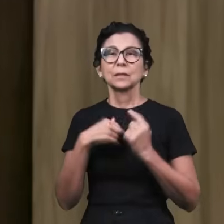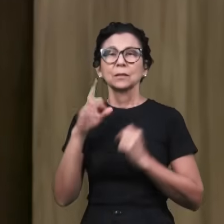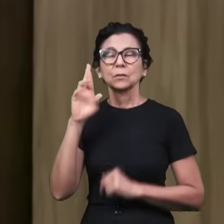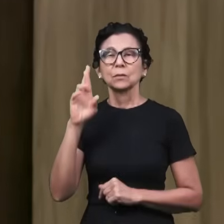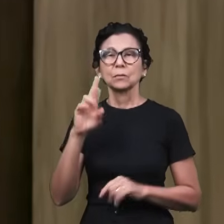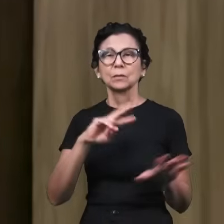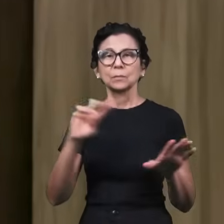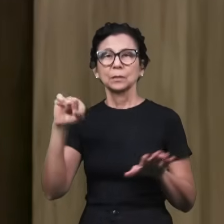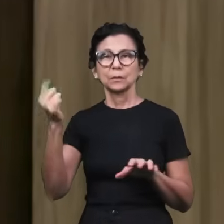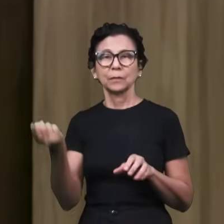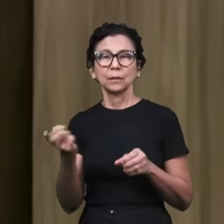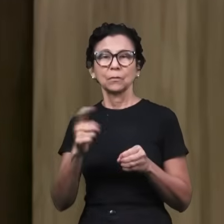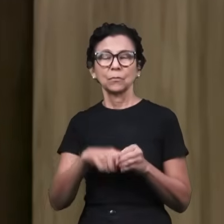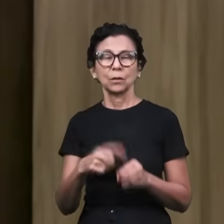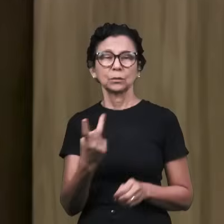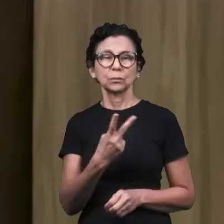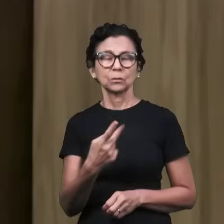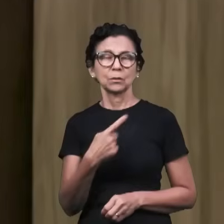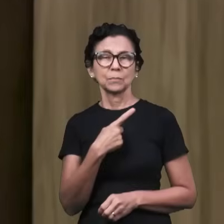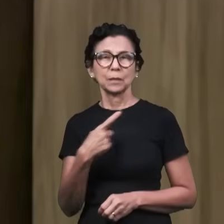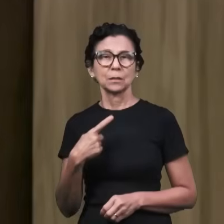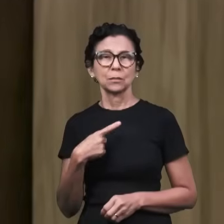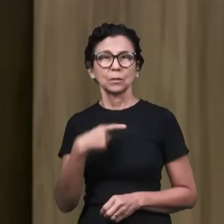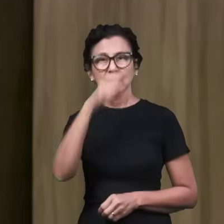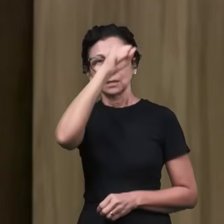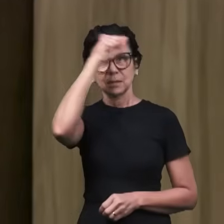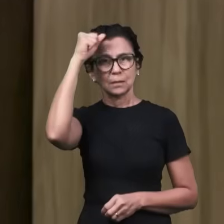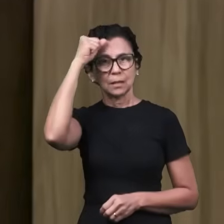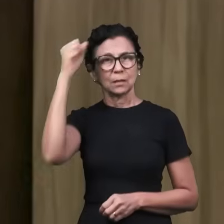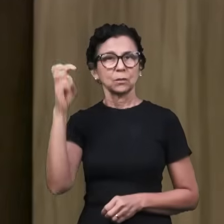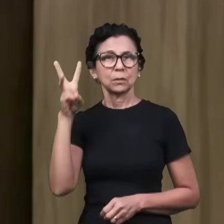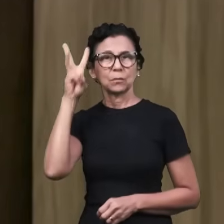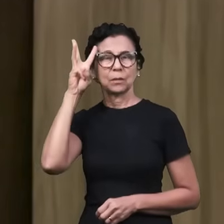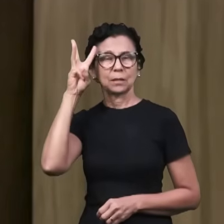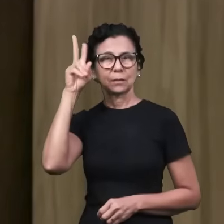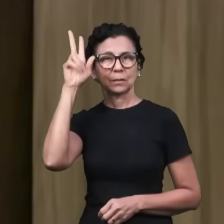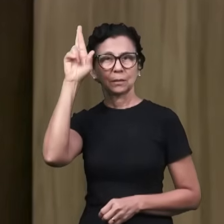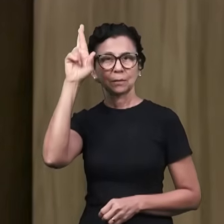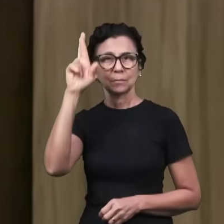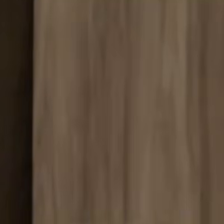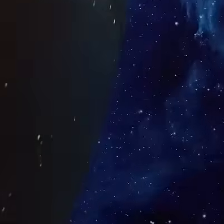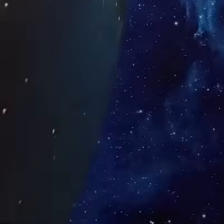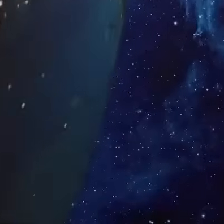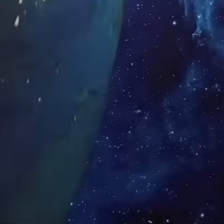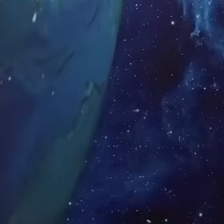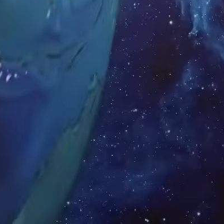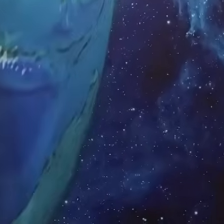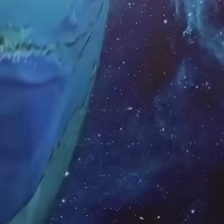programa volta com os pastores Sérgio e também o pastor Wallace. Deus abençoe. A paz do Senhor.